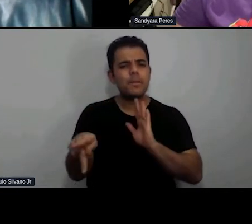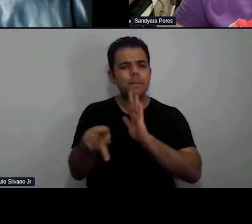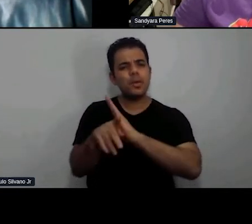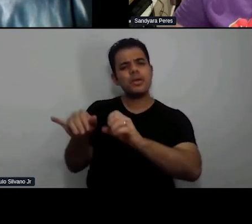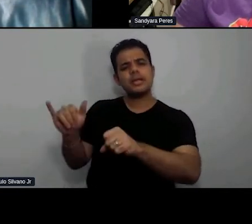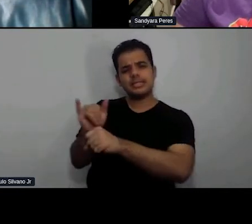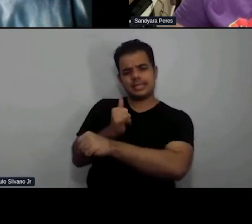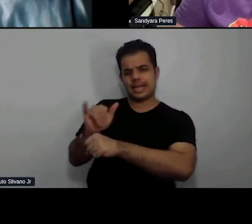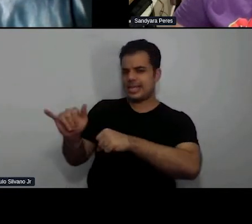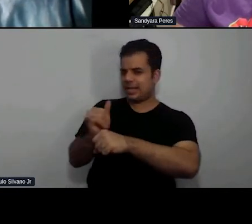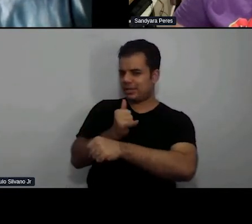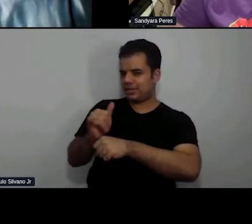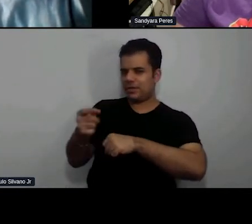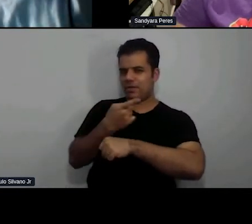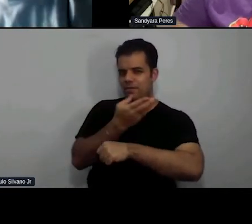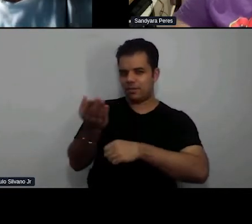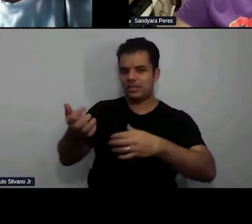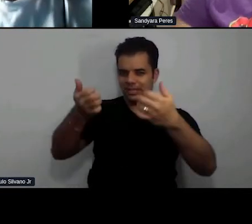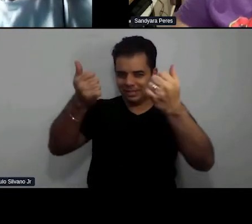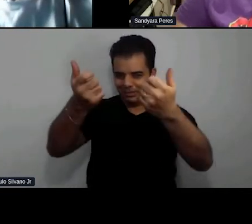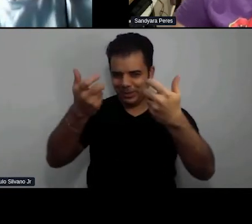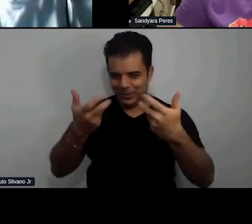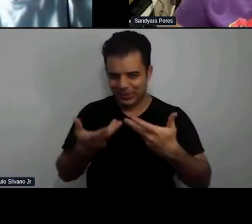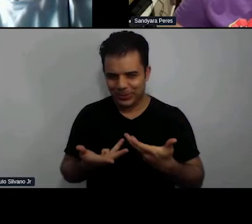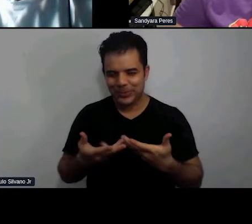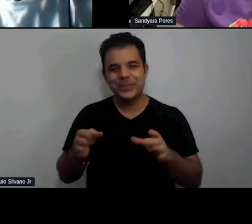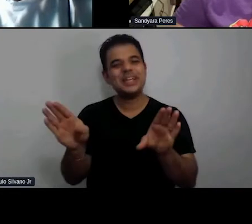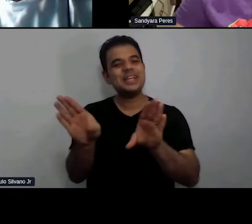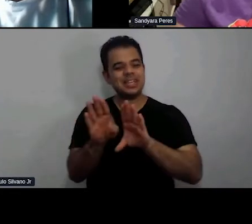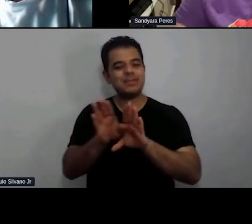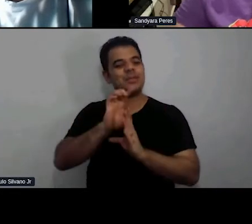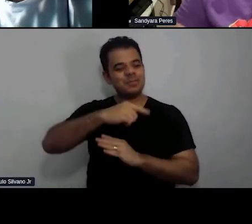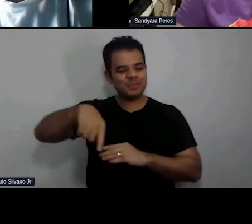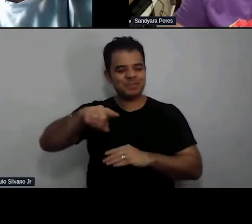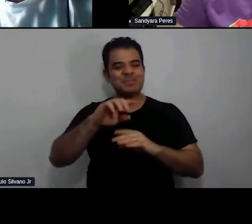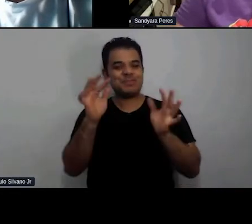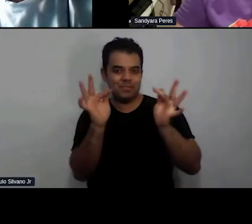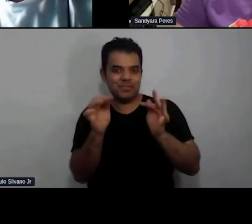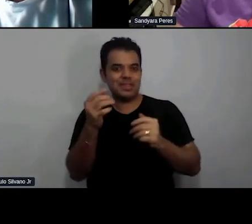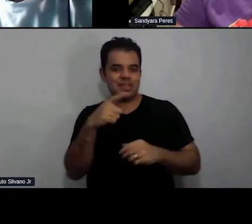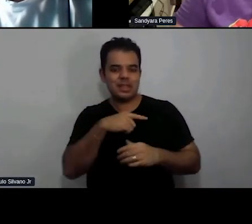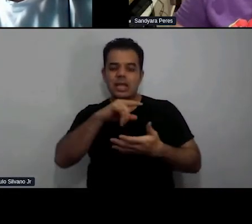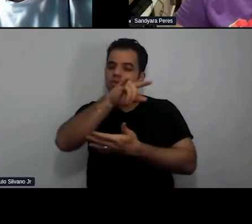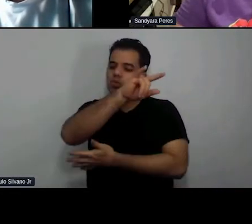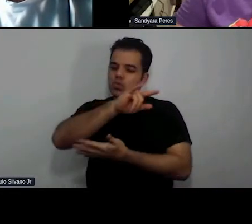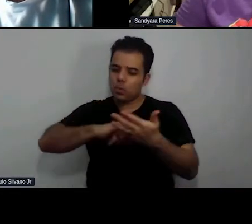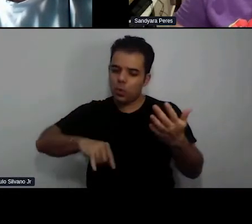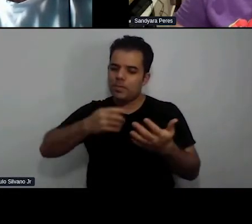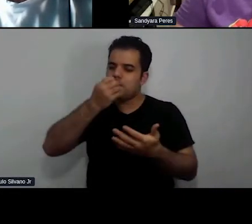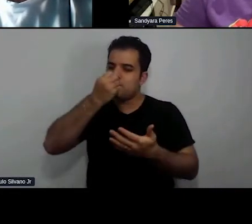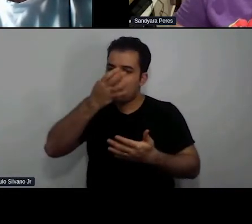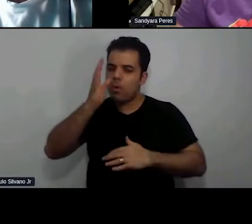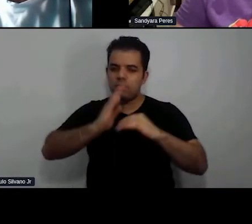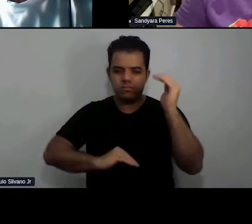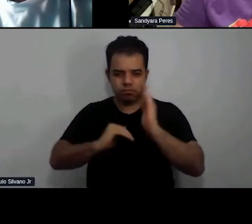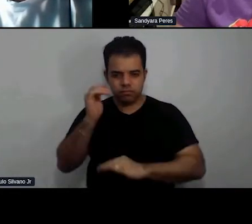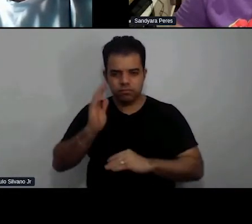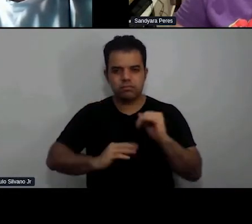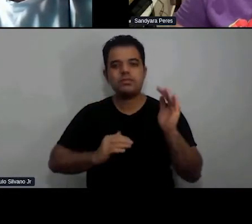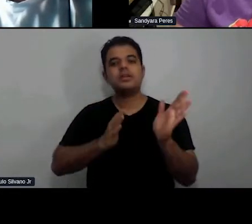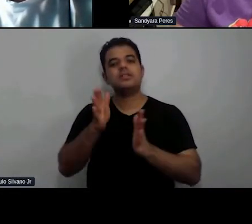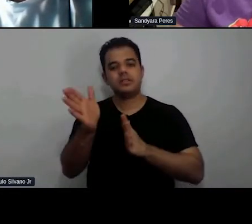estratégia. Como vocês comentaram, né? A gente, felizmente, nós temos aí documentos com boas práticas de